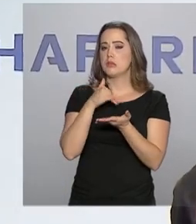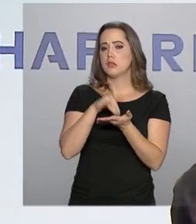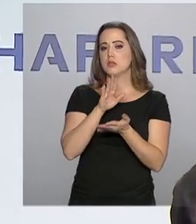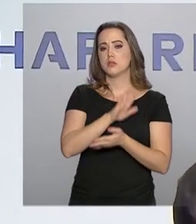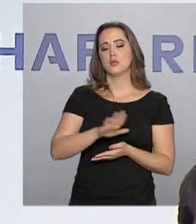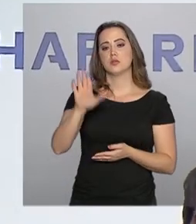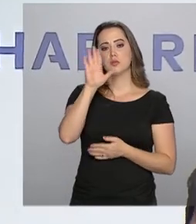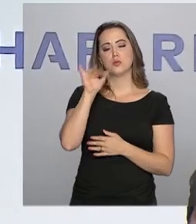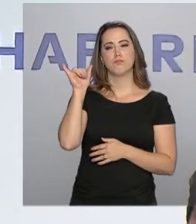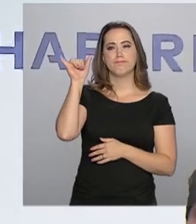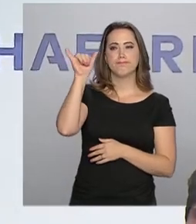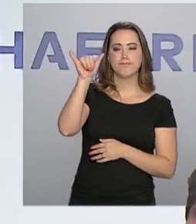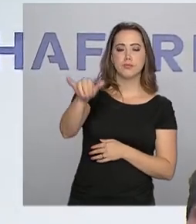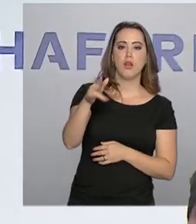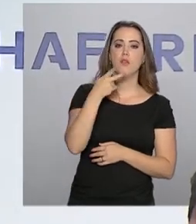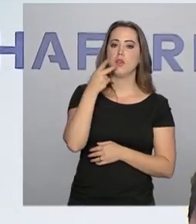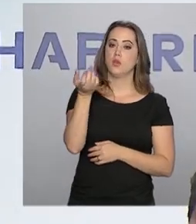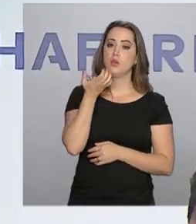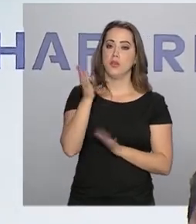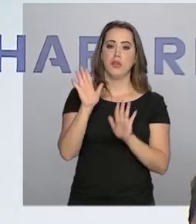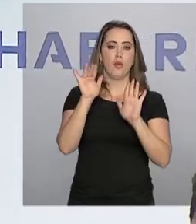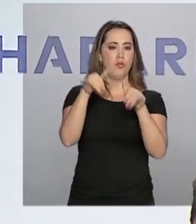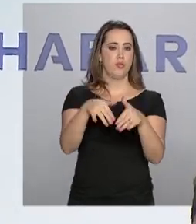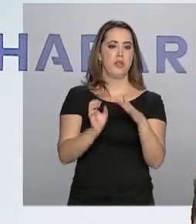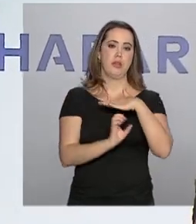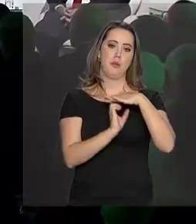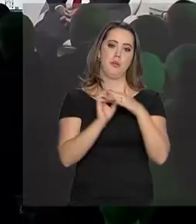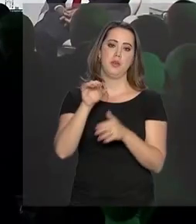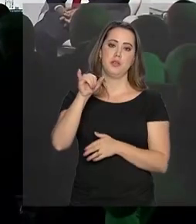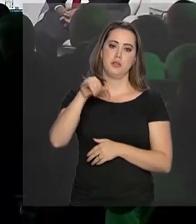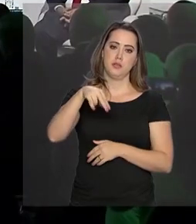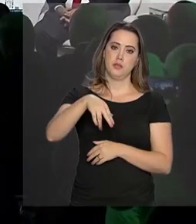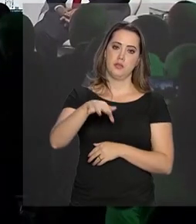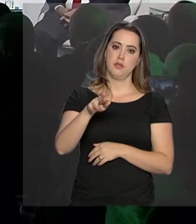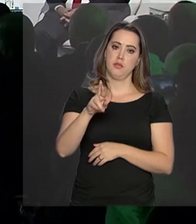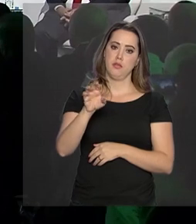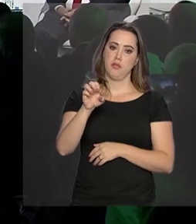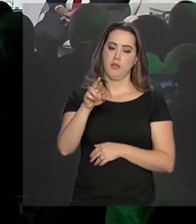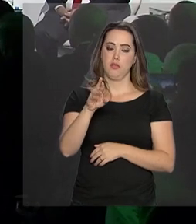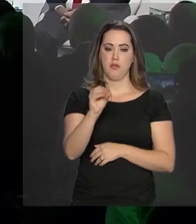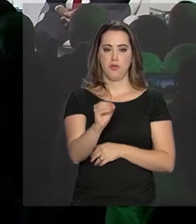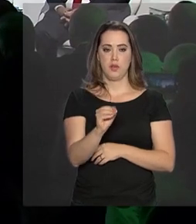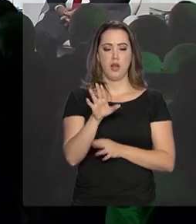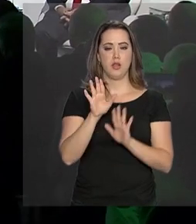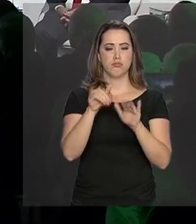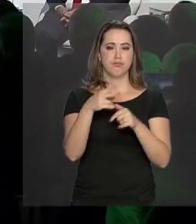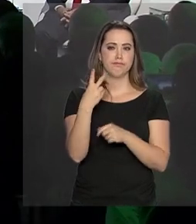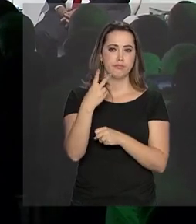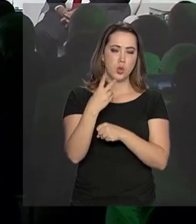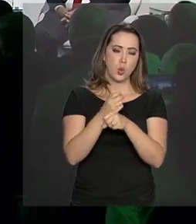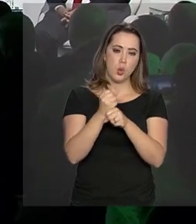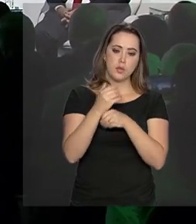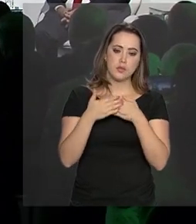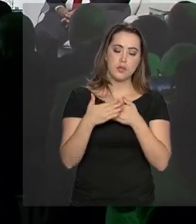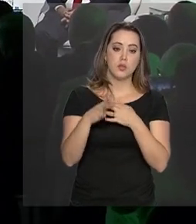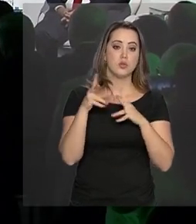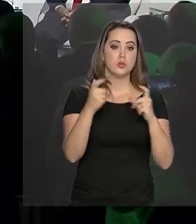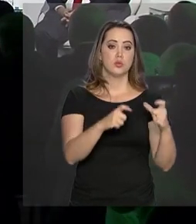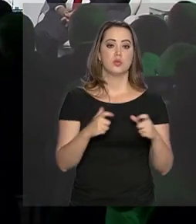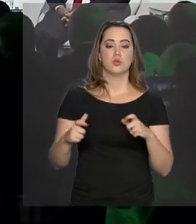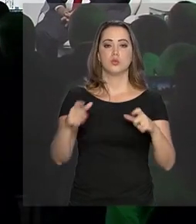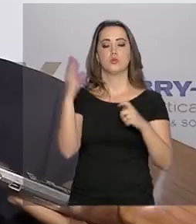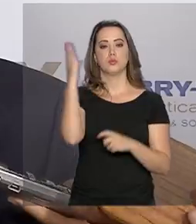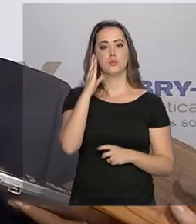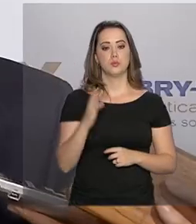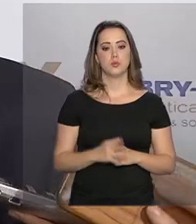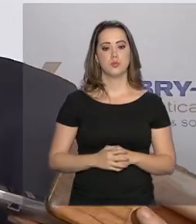aviação civil anunciou a intenção de extinguir a estatal Infraero após a concessão, nos próximos 2 anos, de todos os